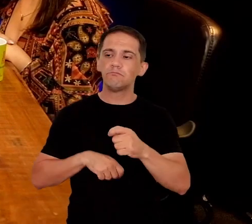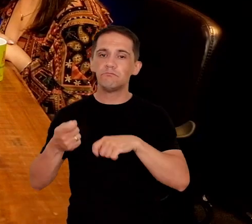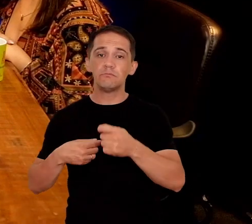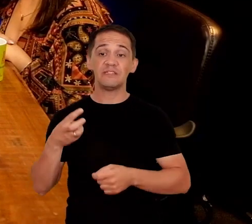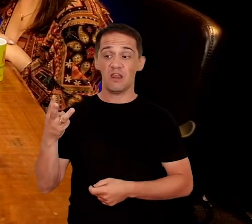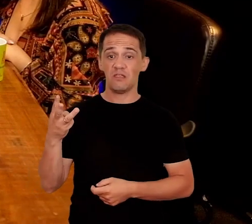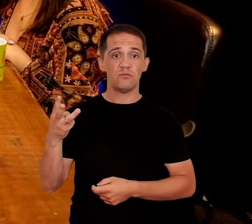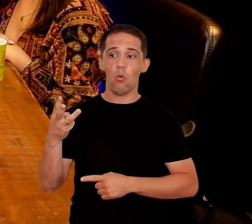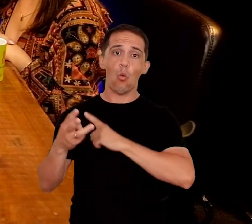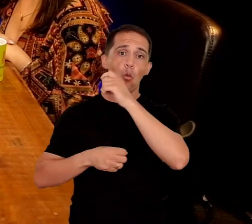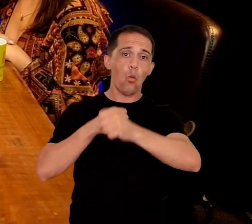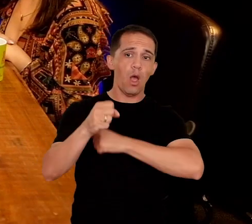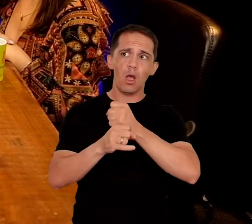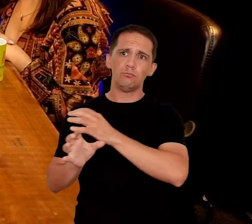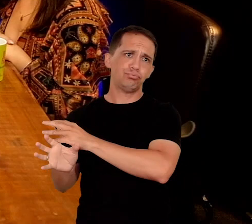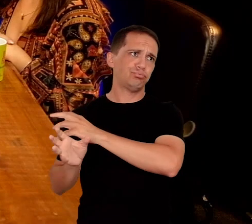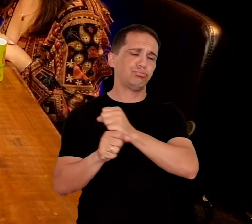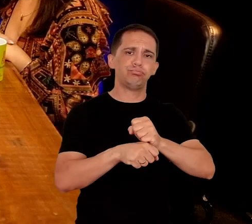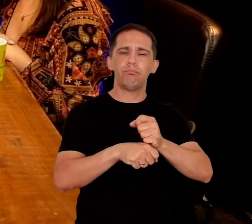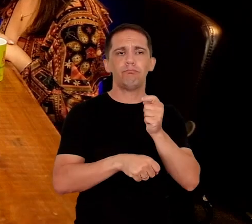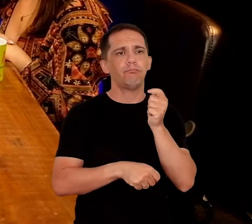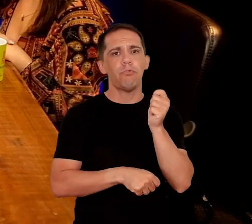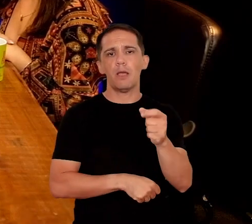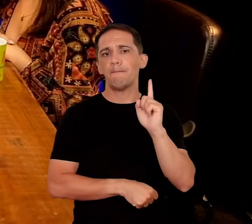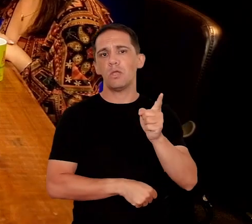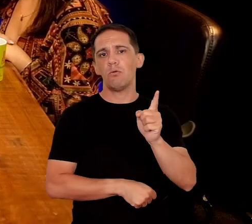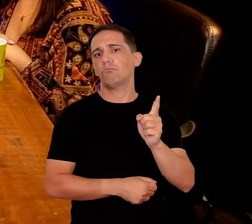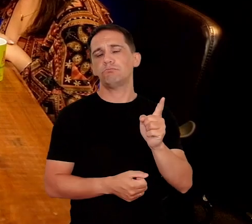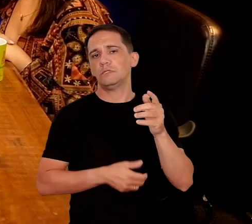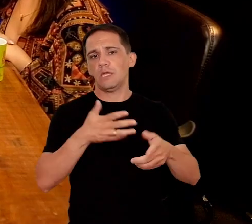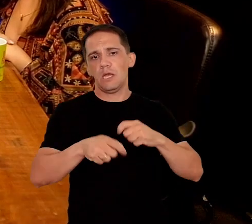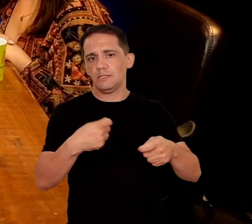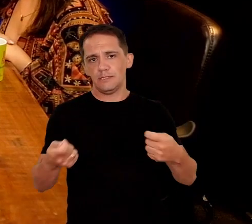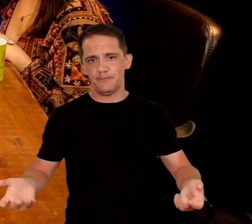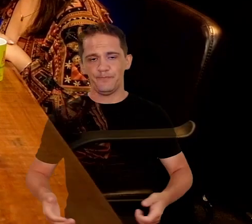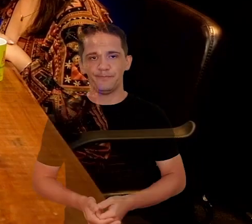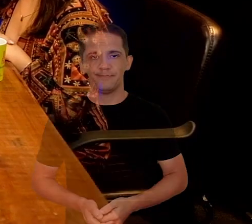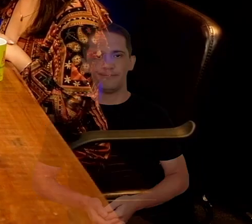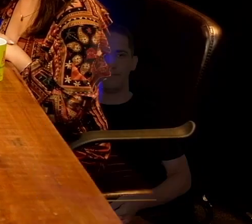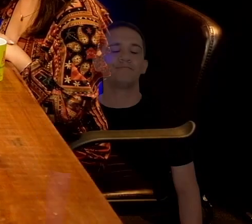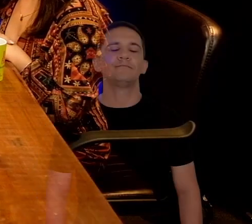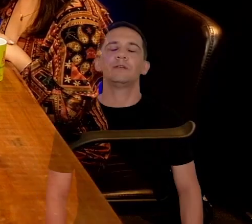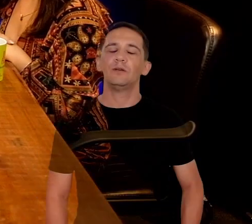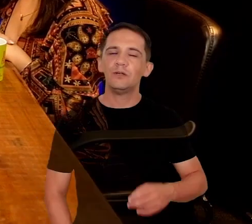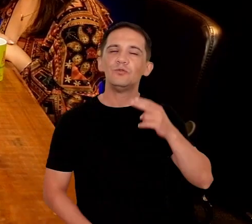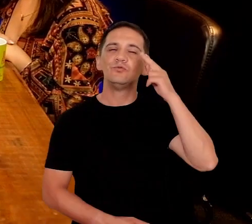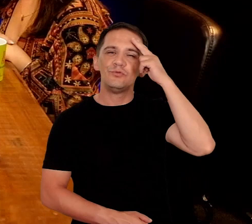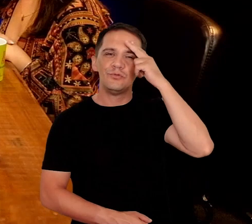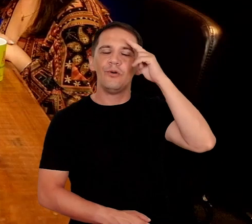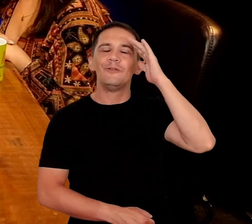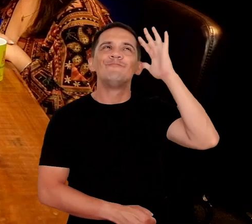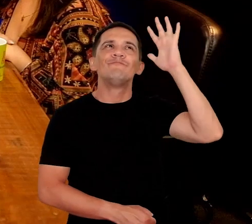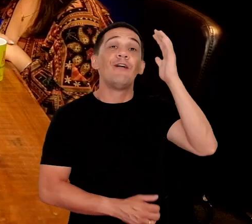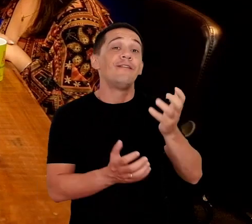por dia, em um ano ela vai saber 1000 sinais para mais, né? Isso seria o nosso sonho. Eu fico imagina... Que